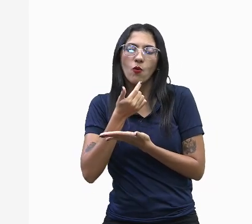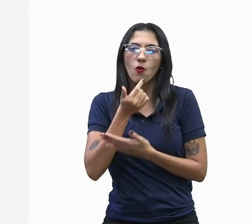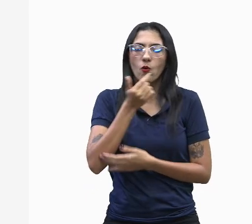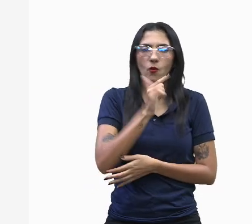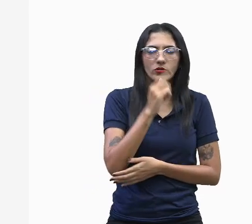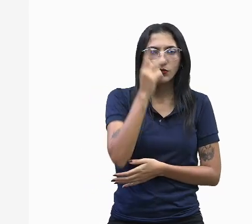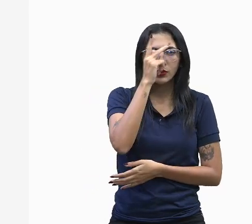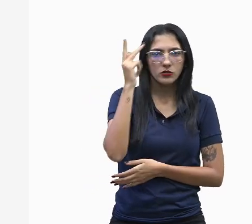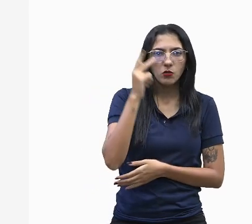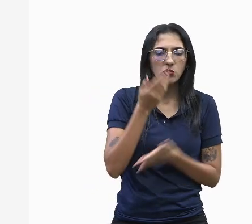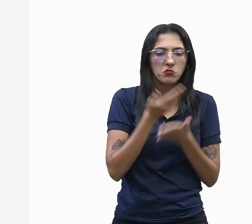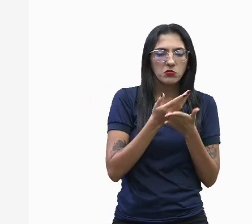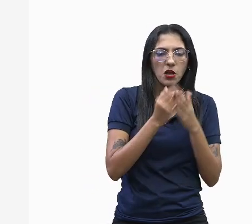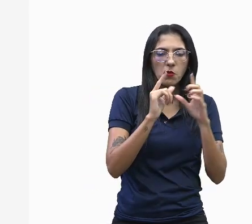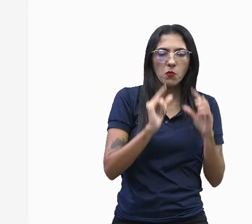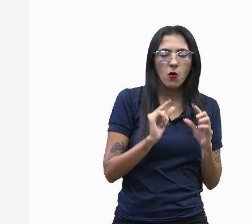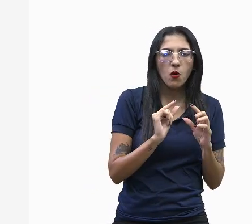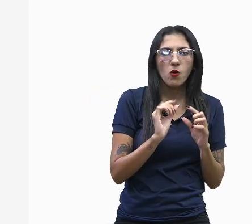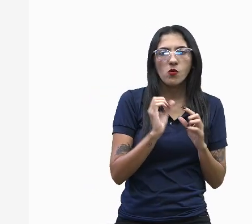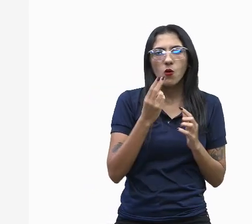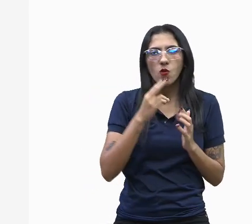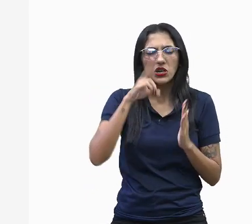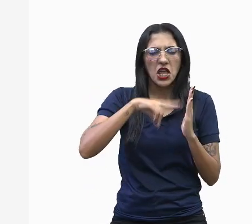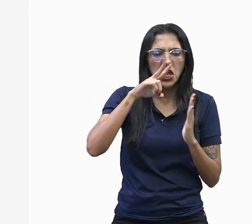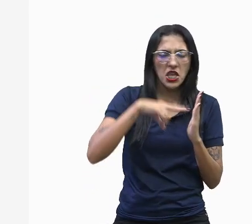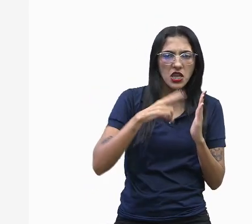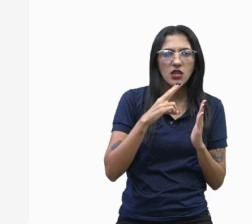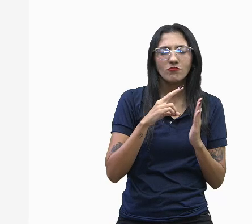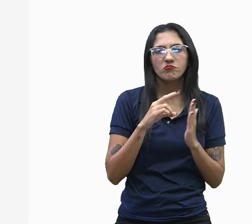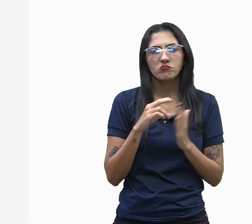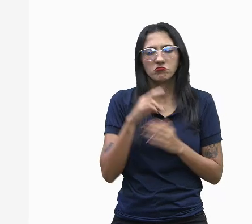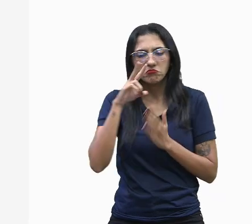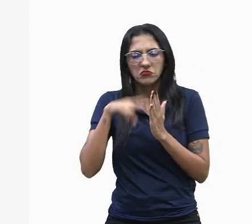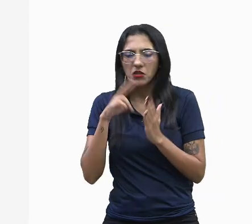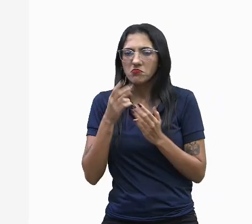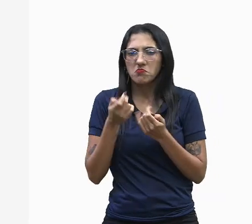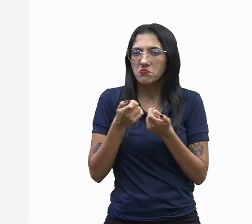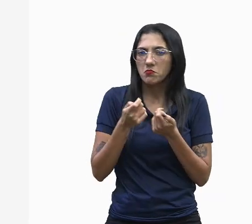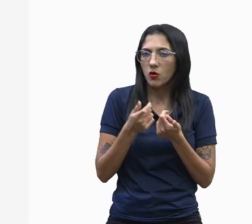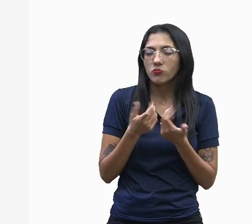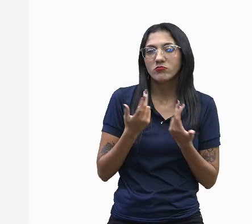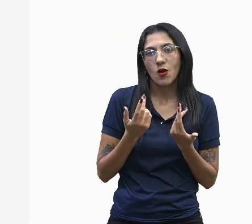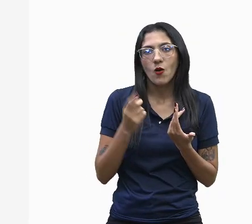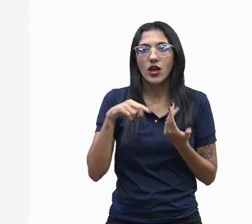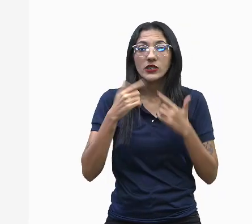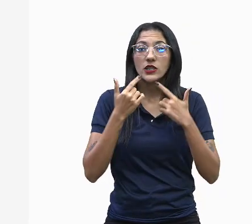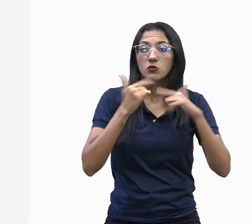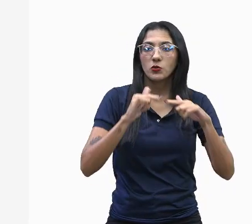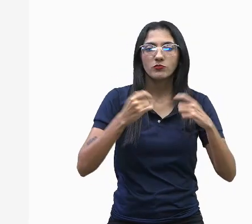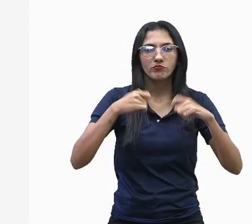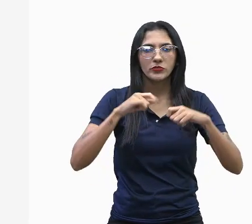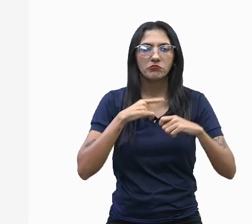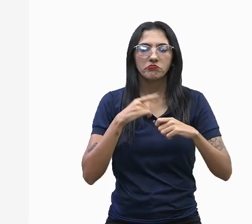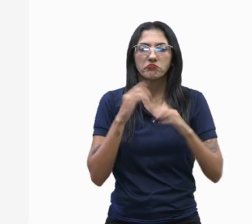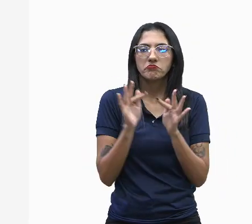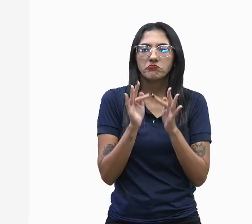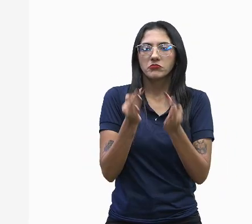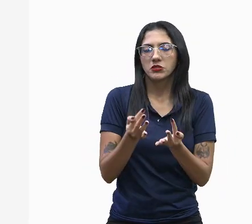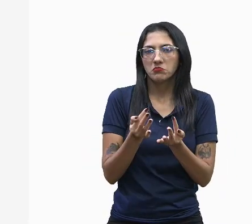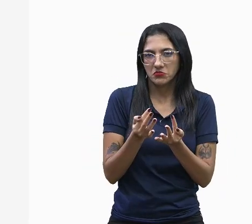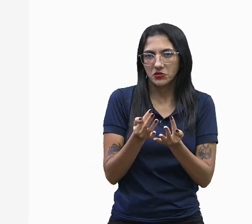pessoas que estudaram pouco, pessoas que leem muito, pessoas que leem pouco. Então, essa linguagem precisa ser